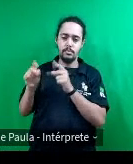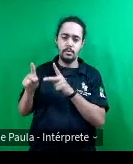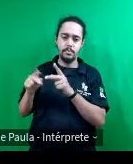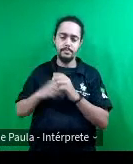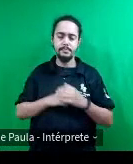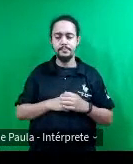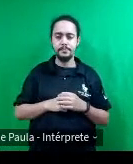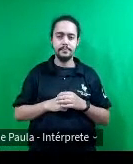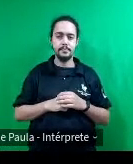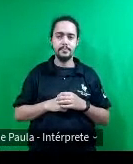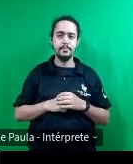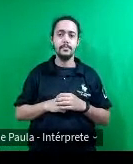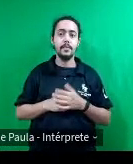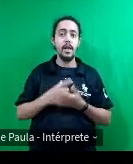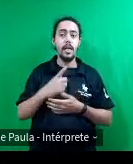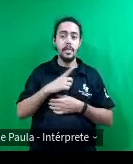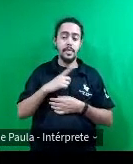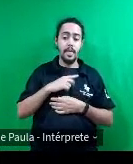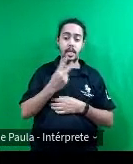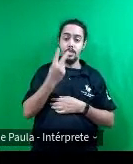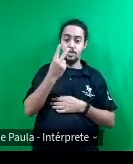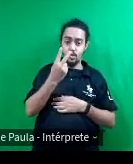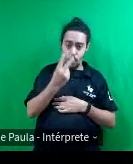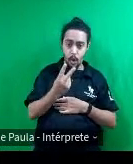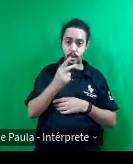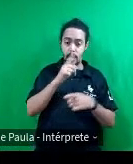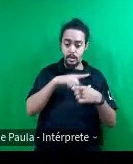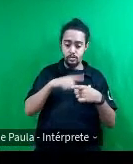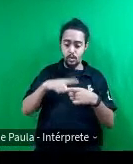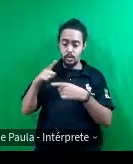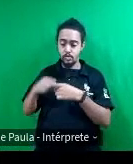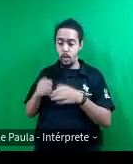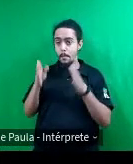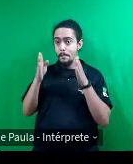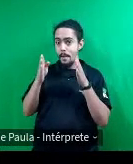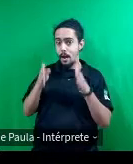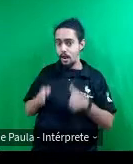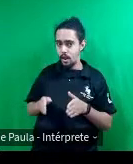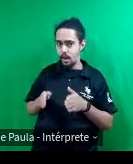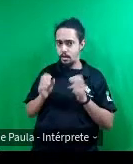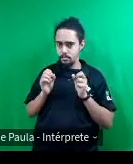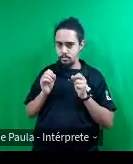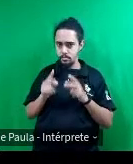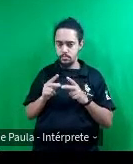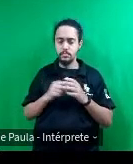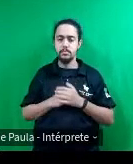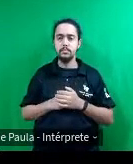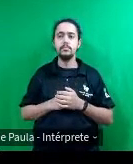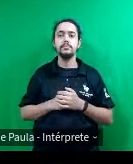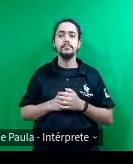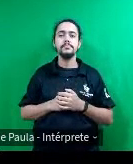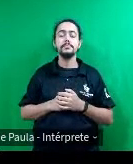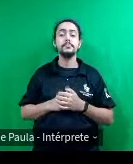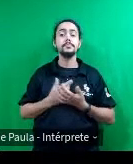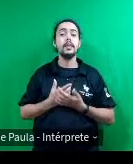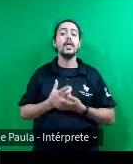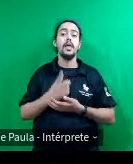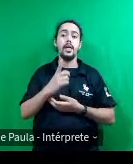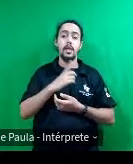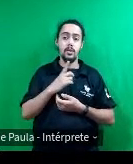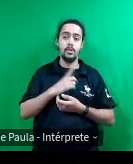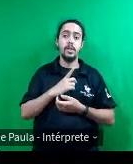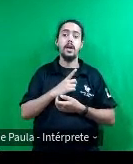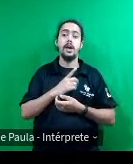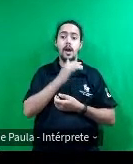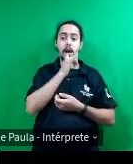Agora eu tenho um circuito com 2 resistores, tá vendo? 2 resistores em paralelo. Eu tenho a corrente que está